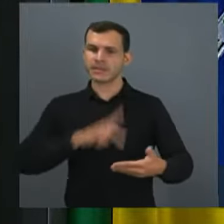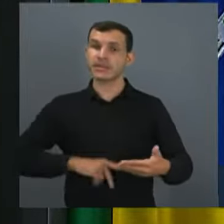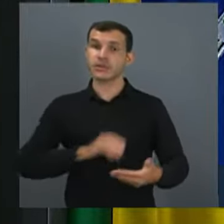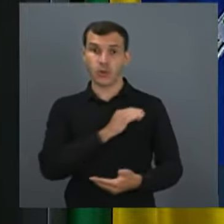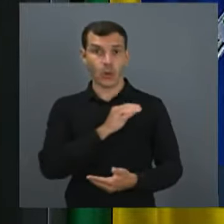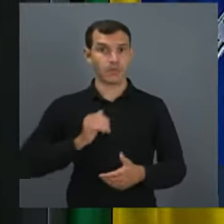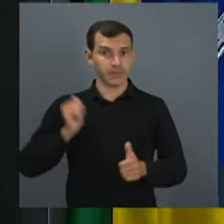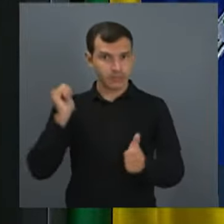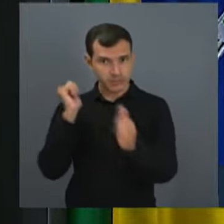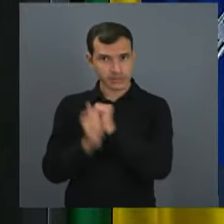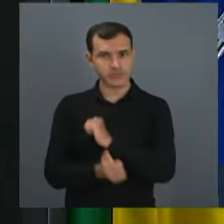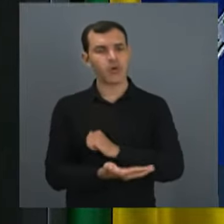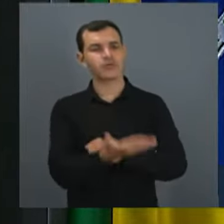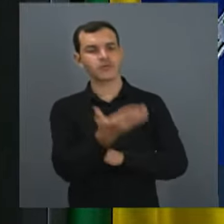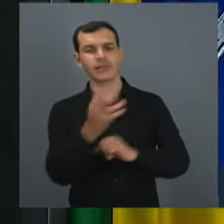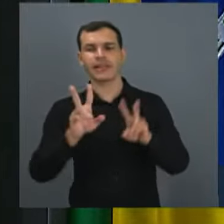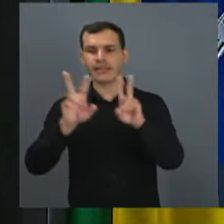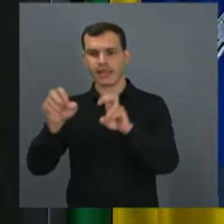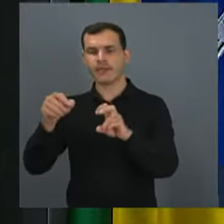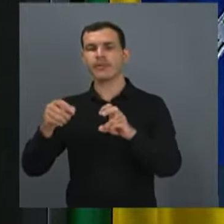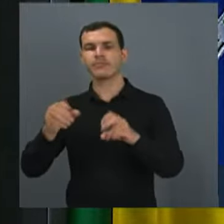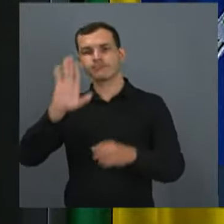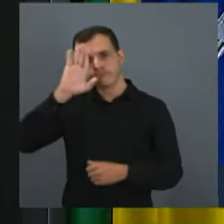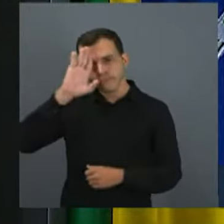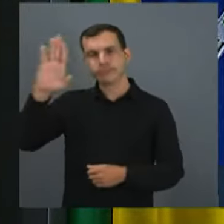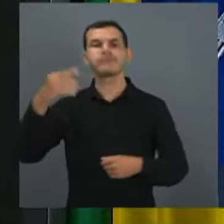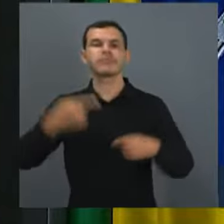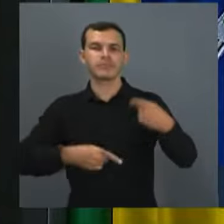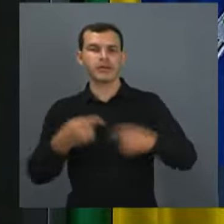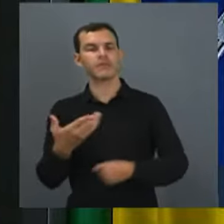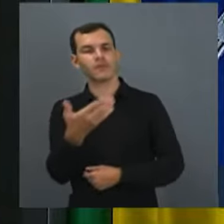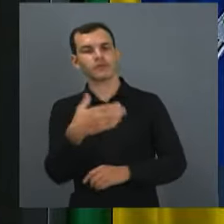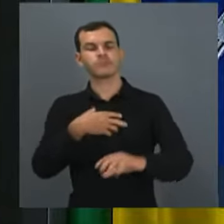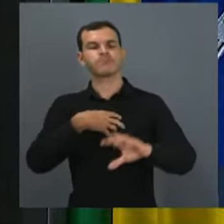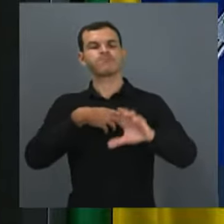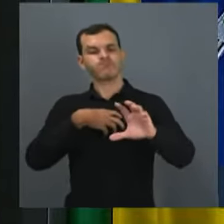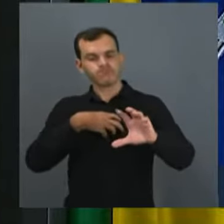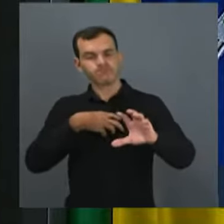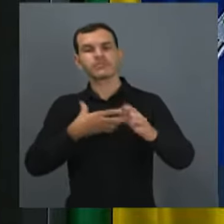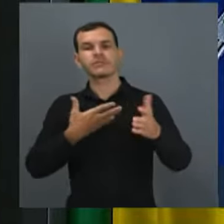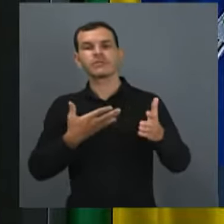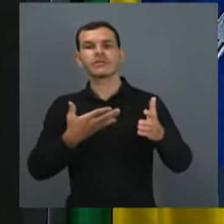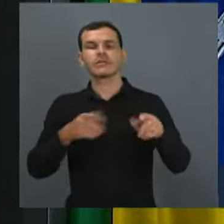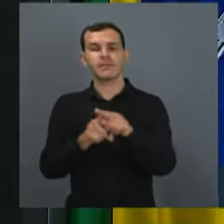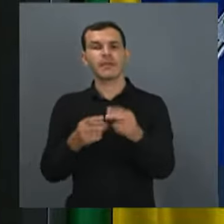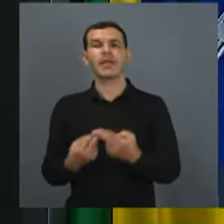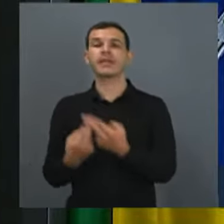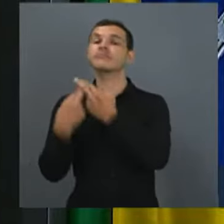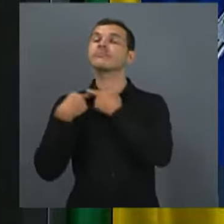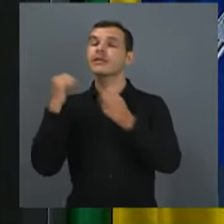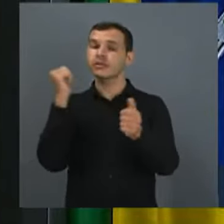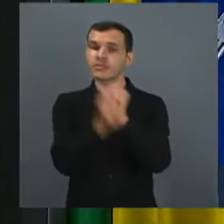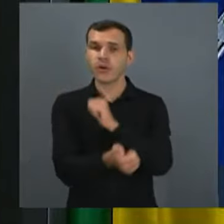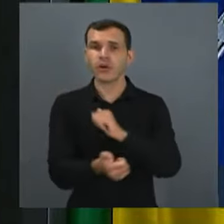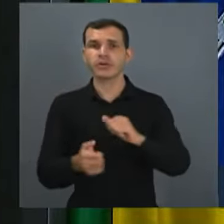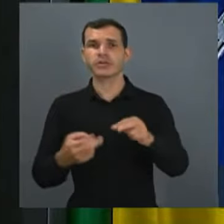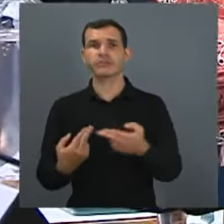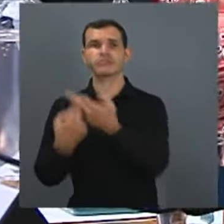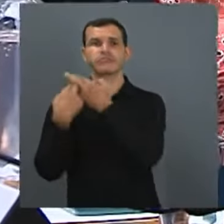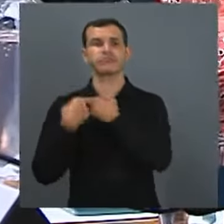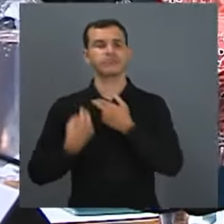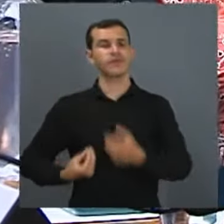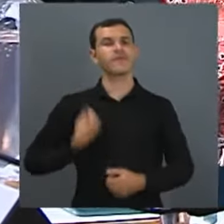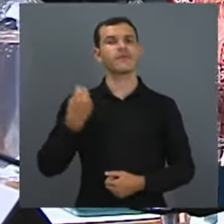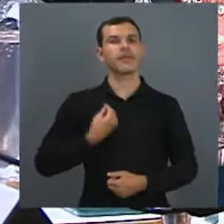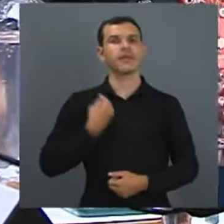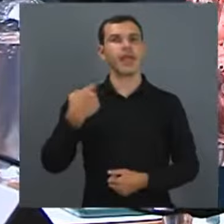Comissão de Esporte, com prioridade esse assunto, pela sua sensibilidade e compromisso com o esporte, com a vida.